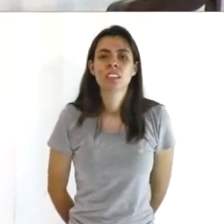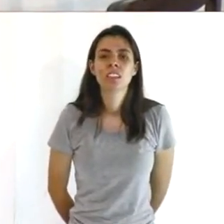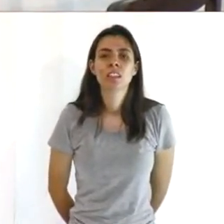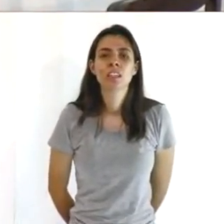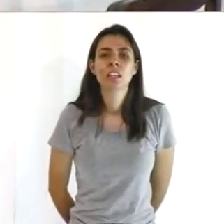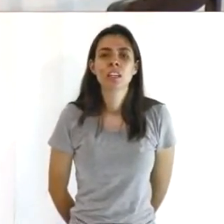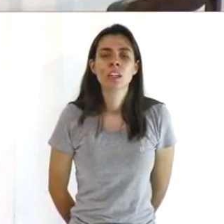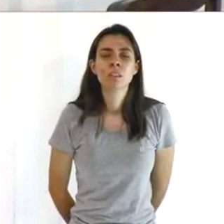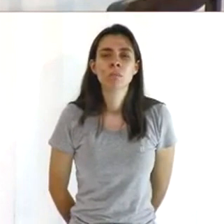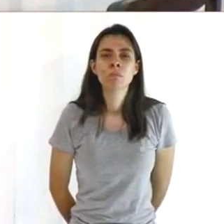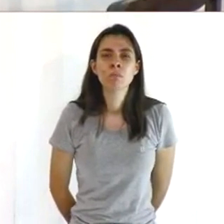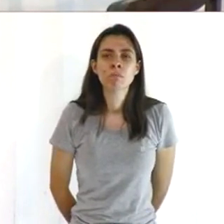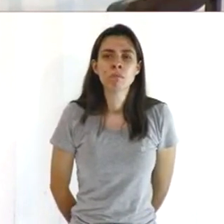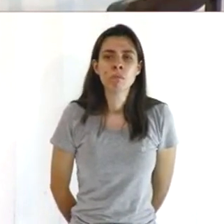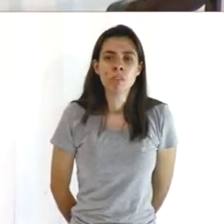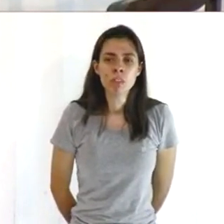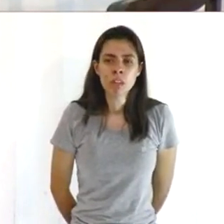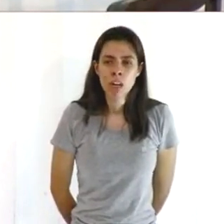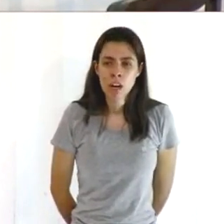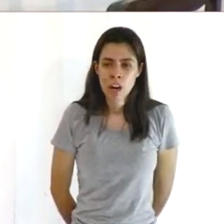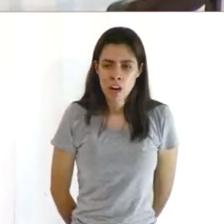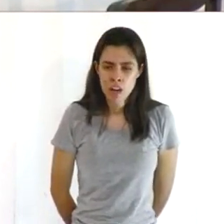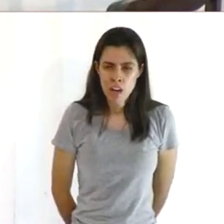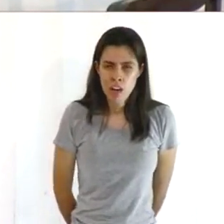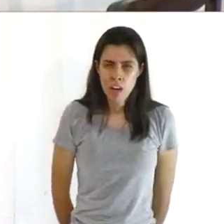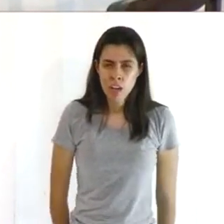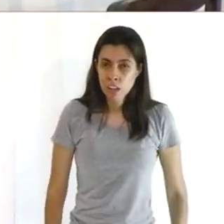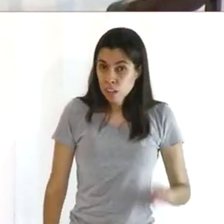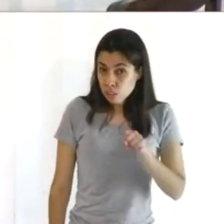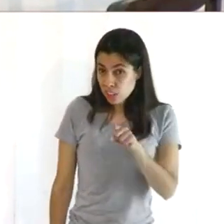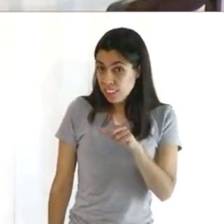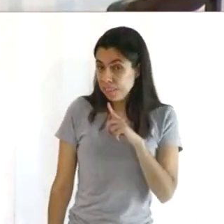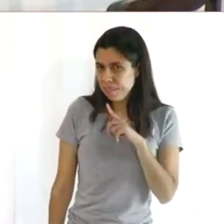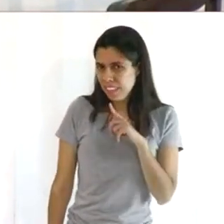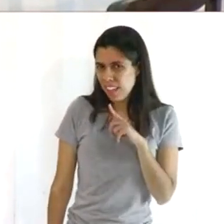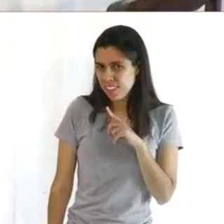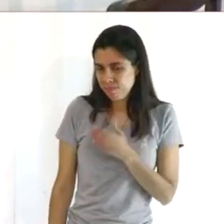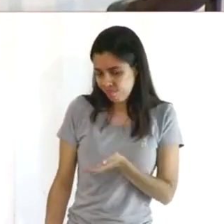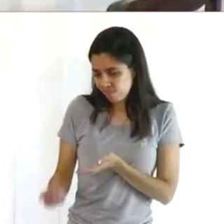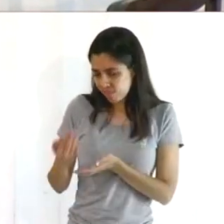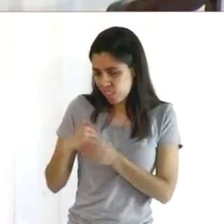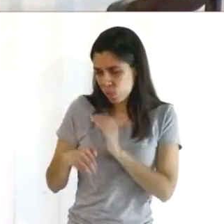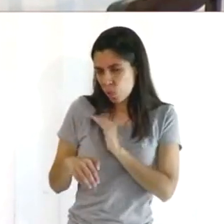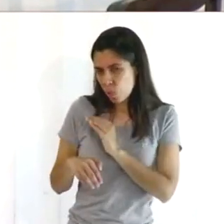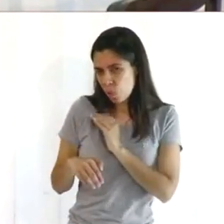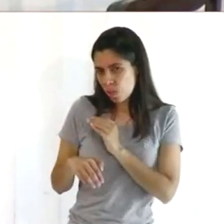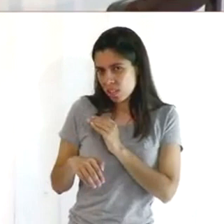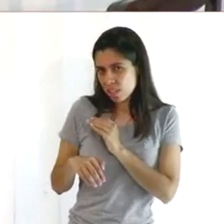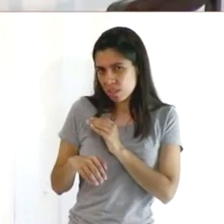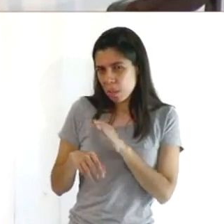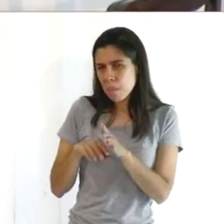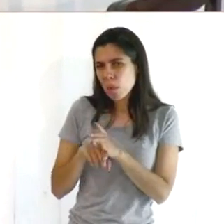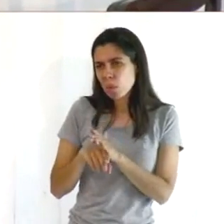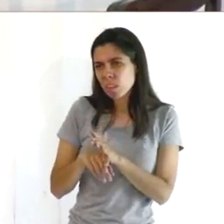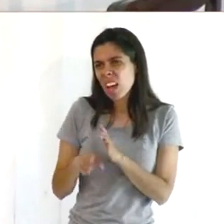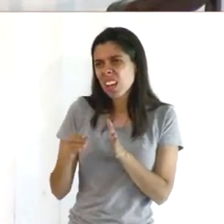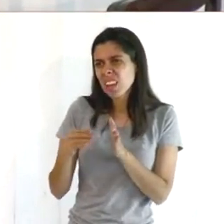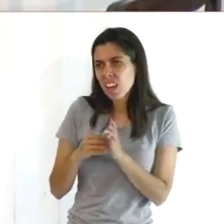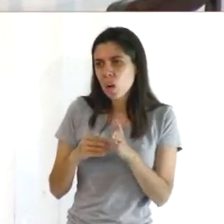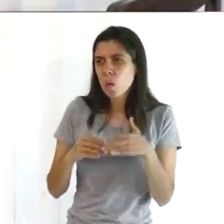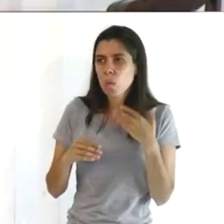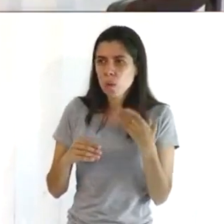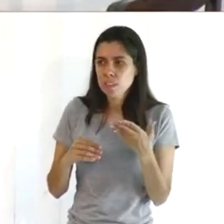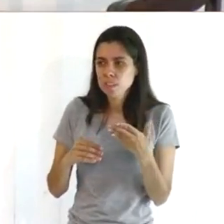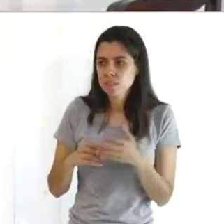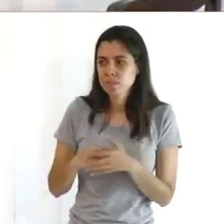Você tem nessa noite talvez algum até quando aí no seu coração? Mas não permita que esse até quando,